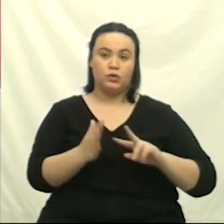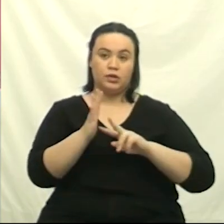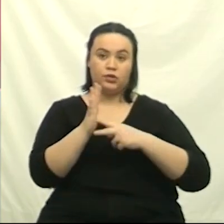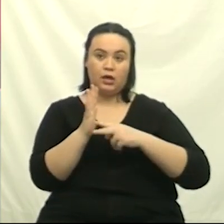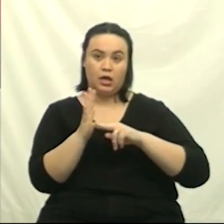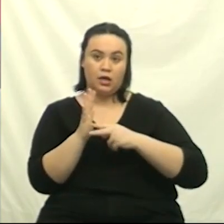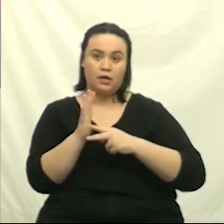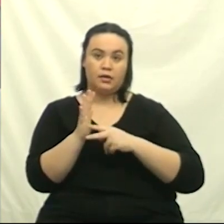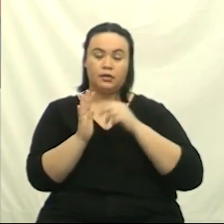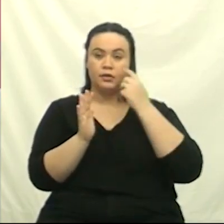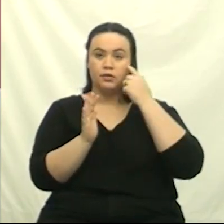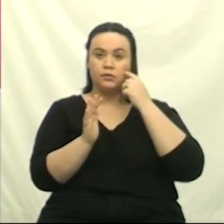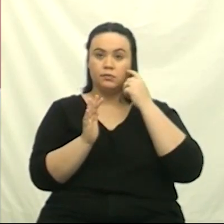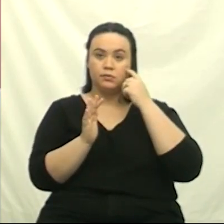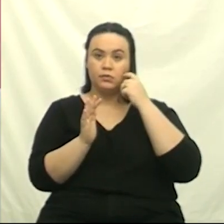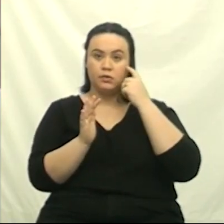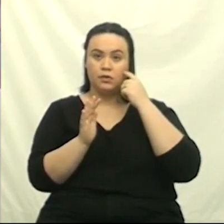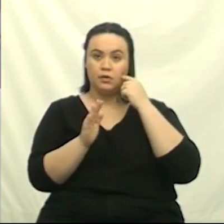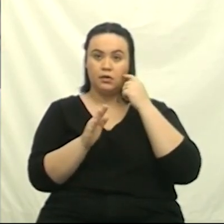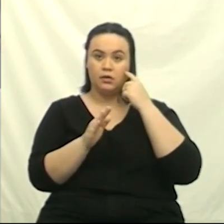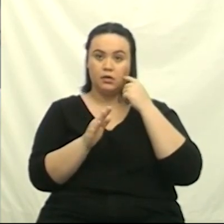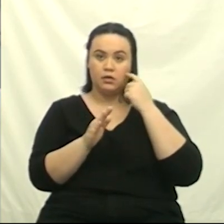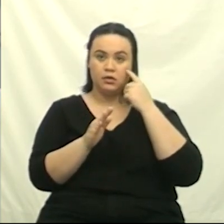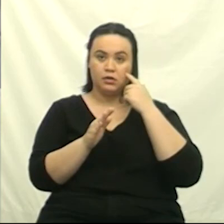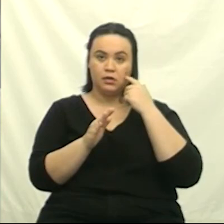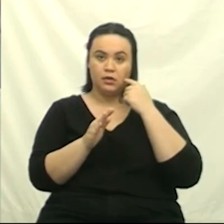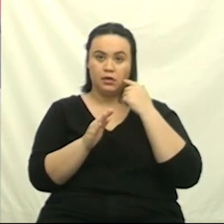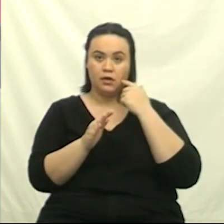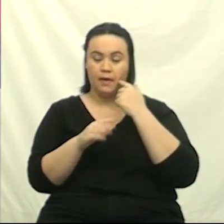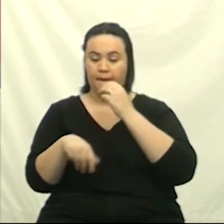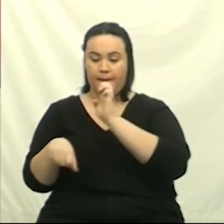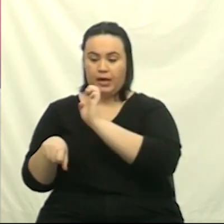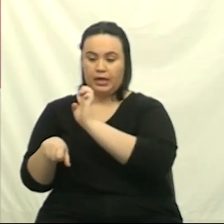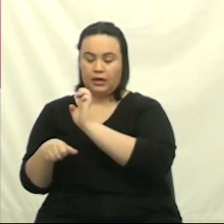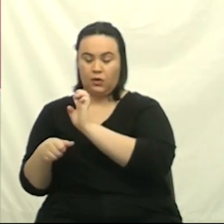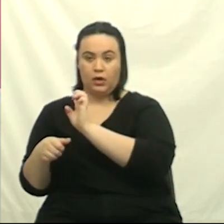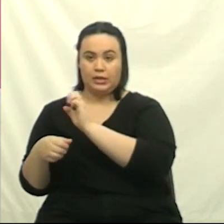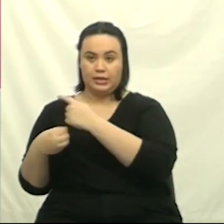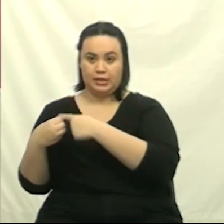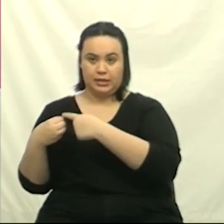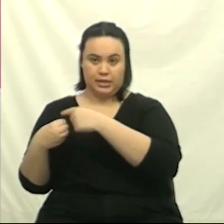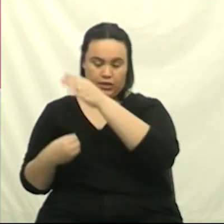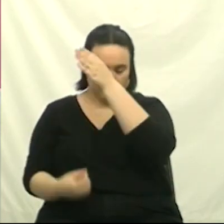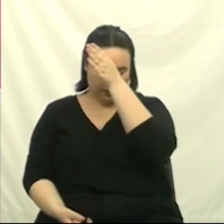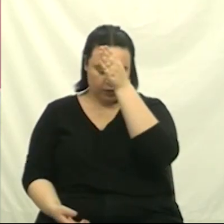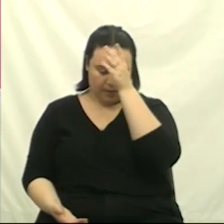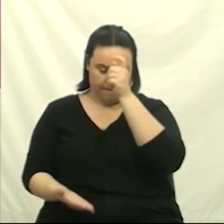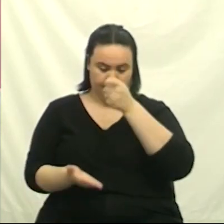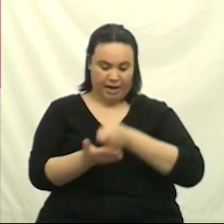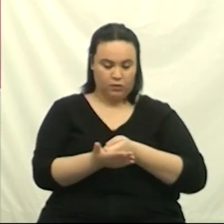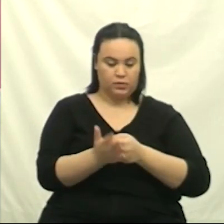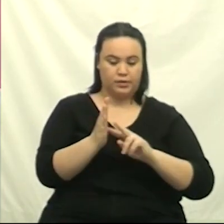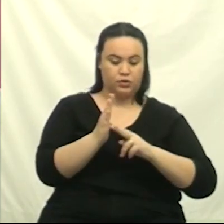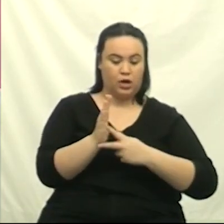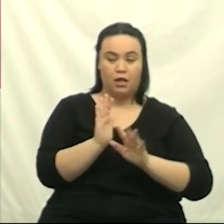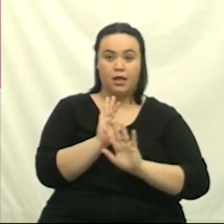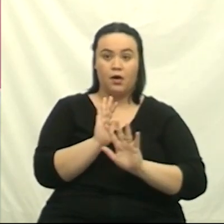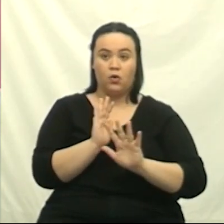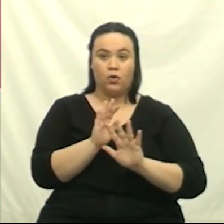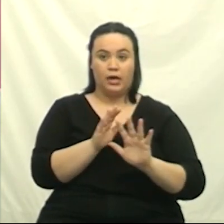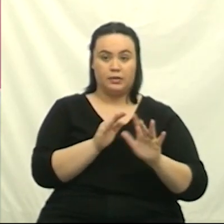possam exercer sem remuneração paga pelo município ou então retornem as suas